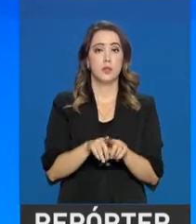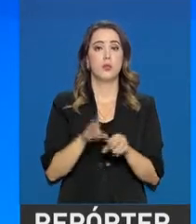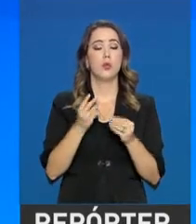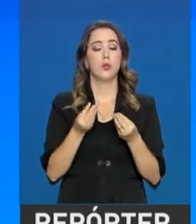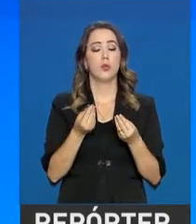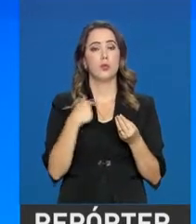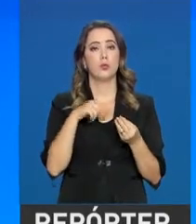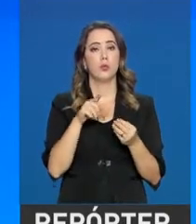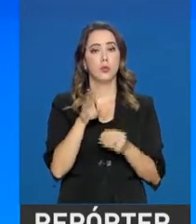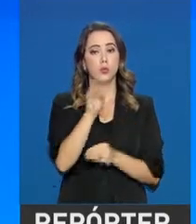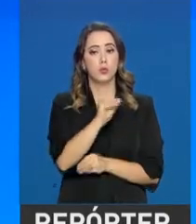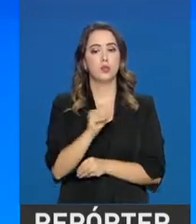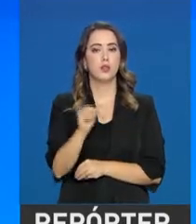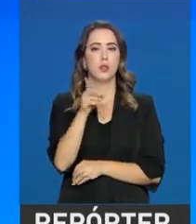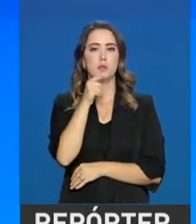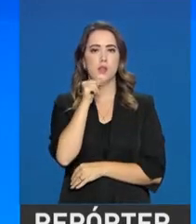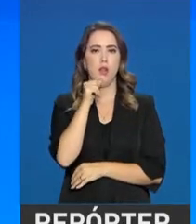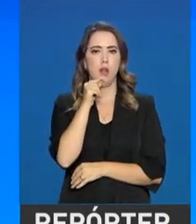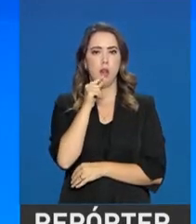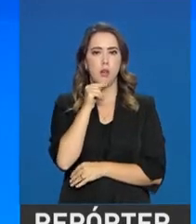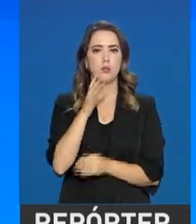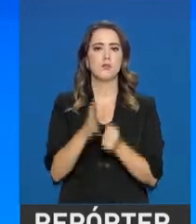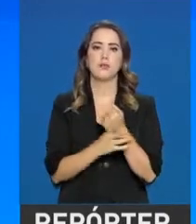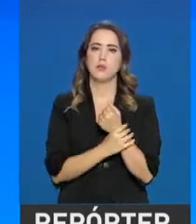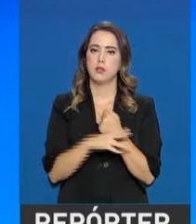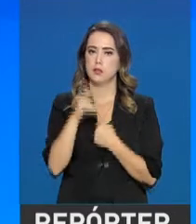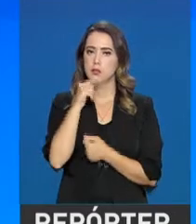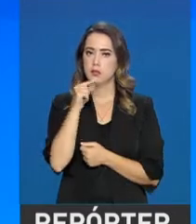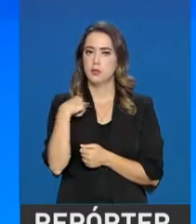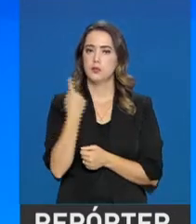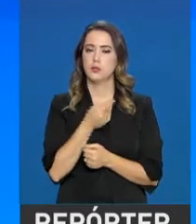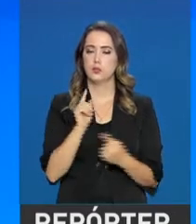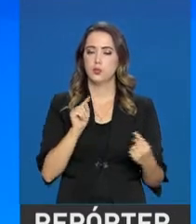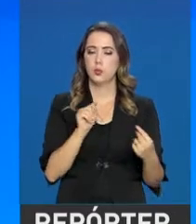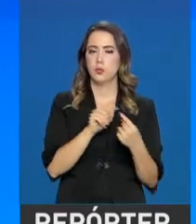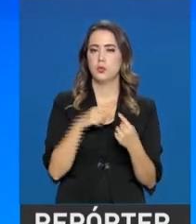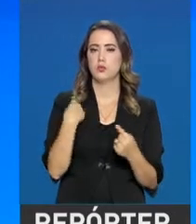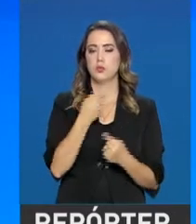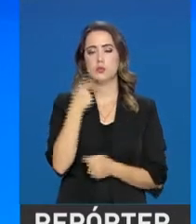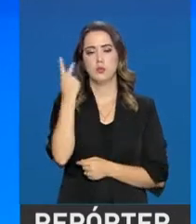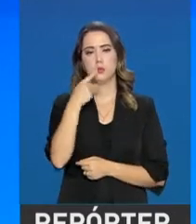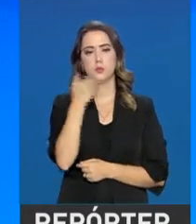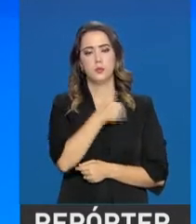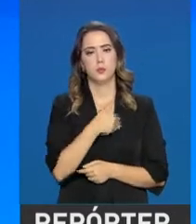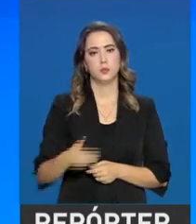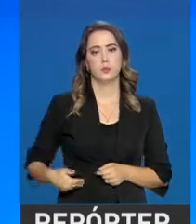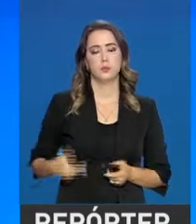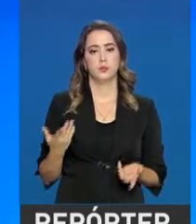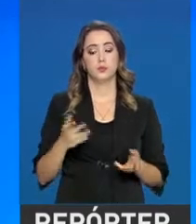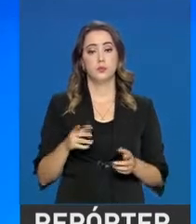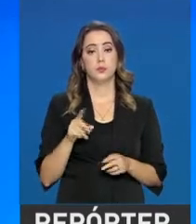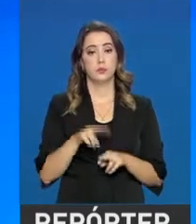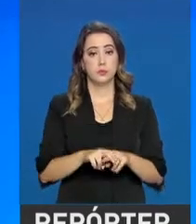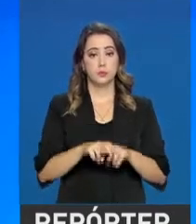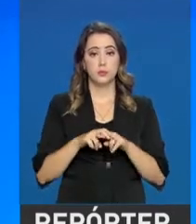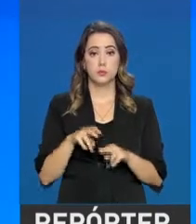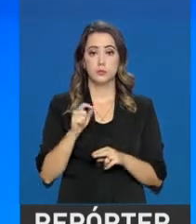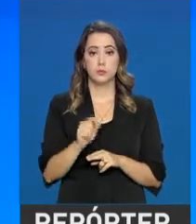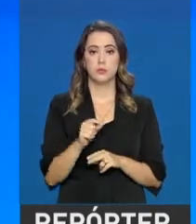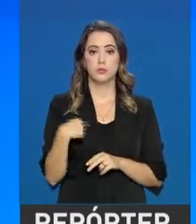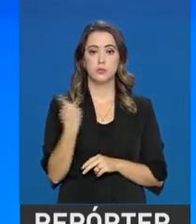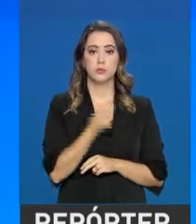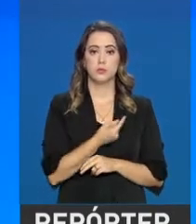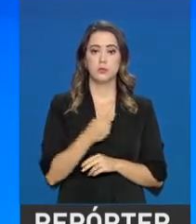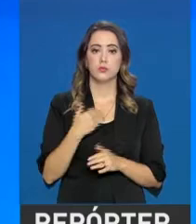hídrica no centro, no cerne de nossas políticas públicas. No intuito de preservar